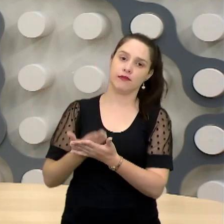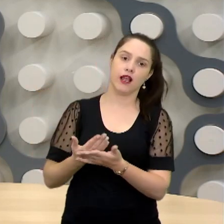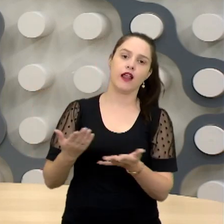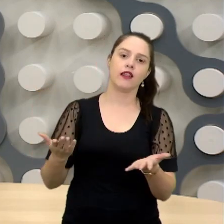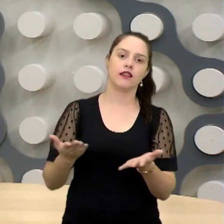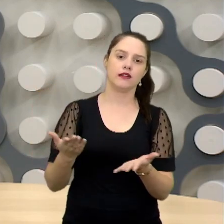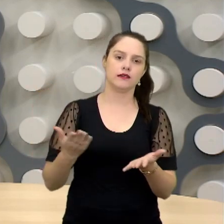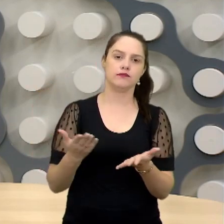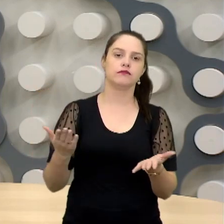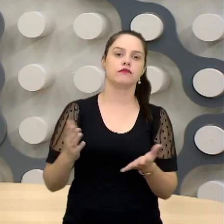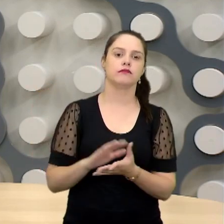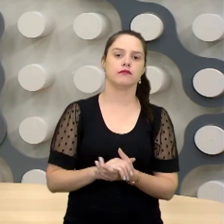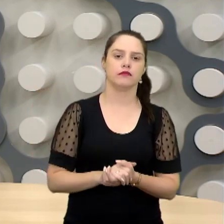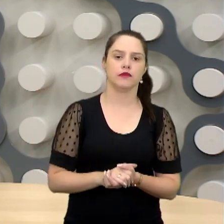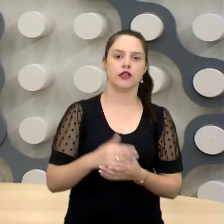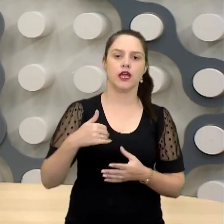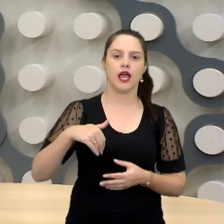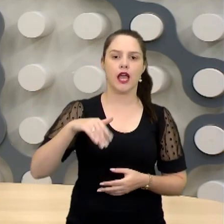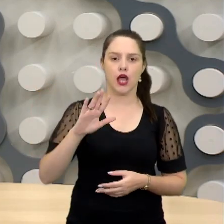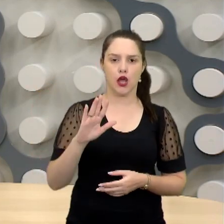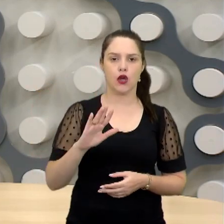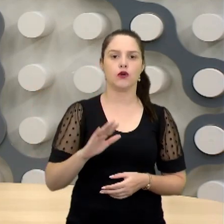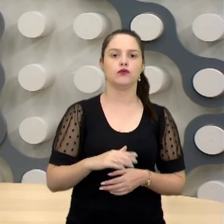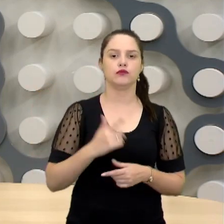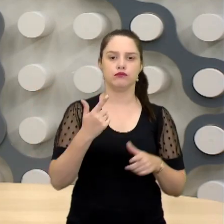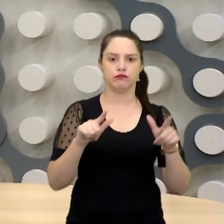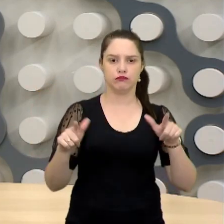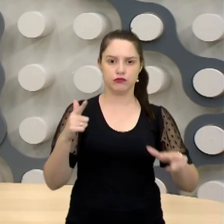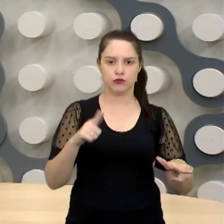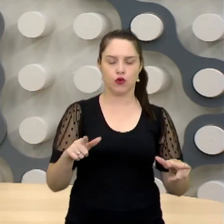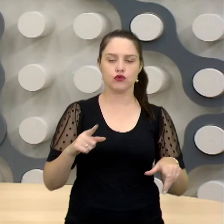a era cambriana, e aí vai partindo aí os outros